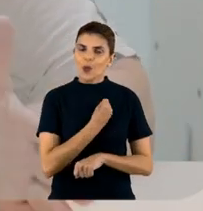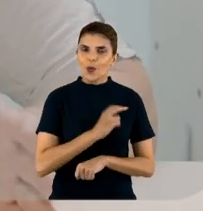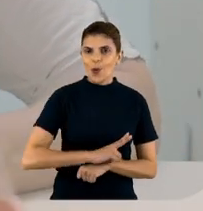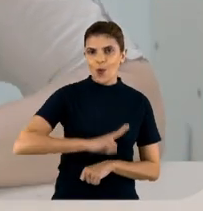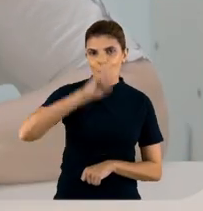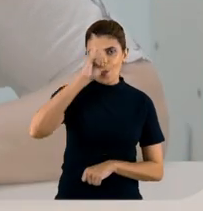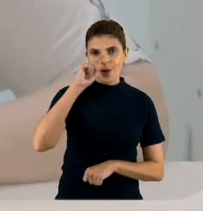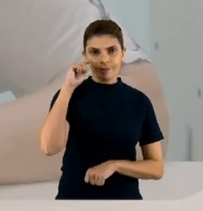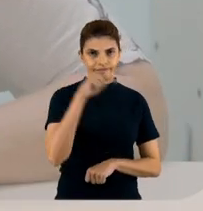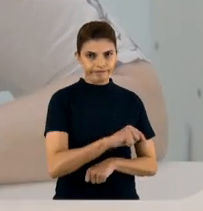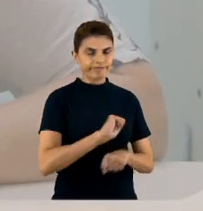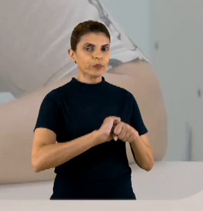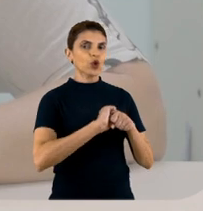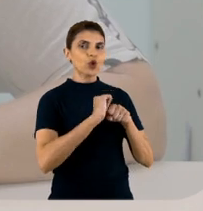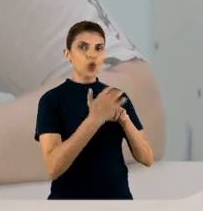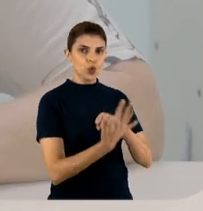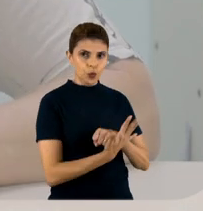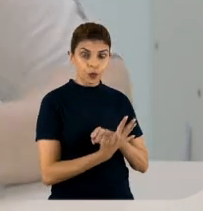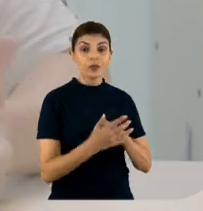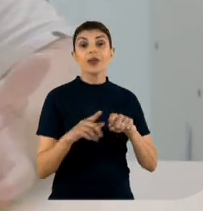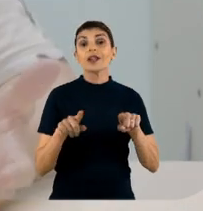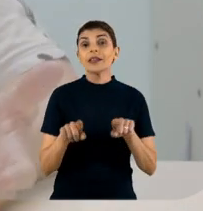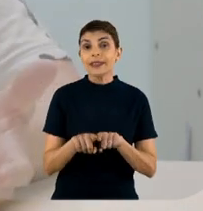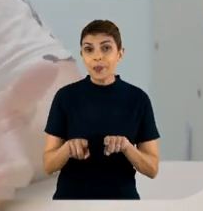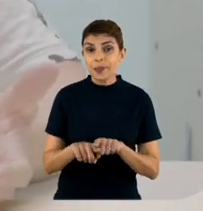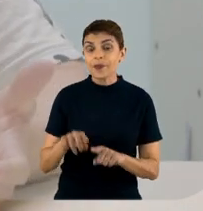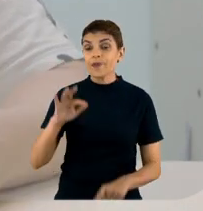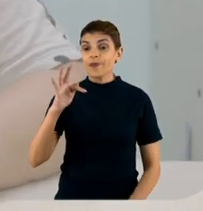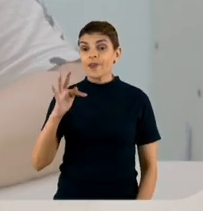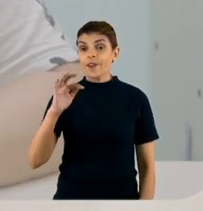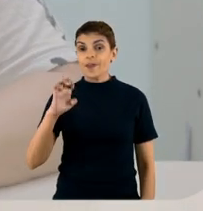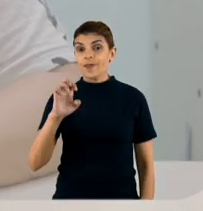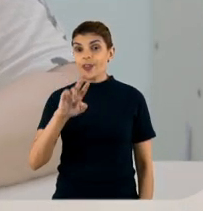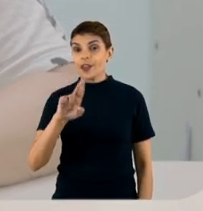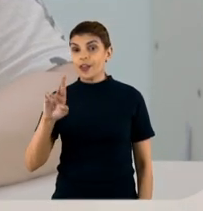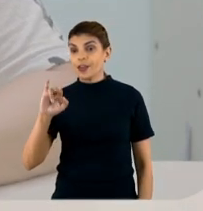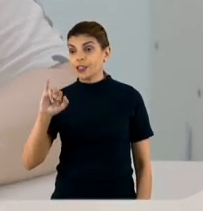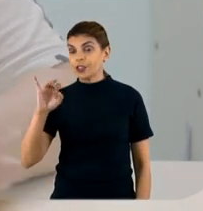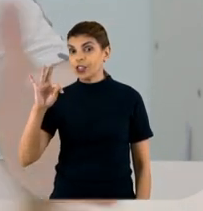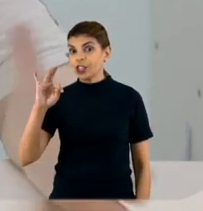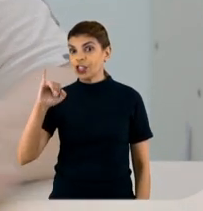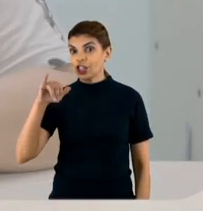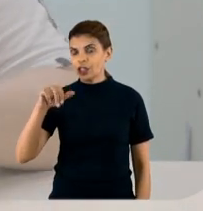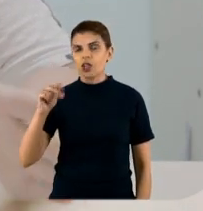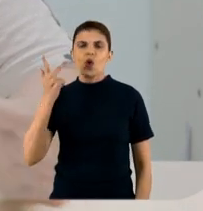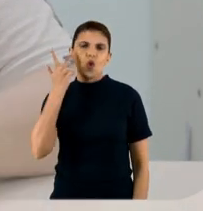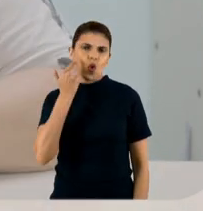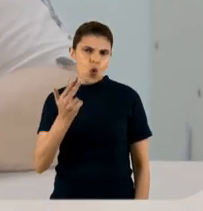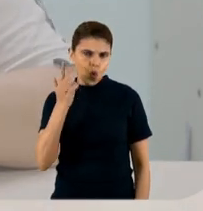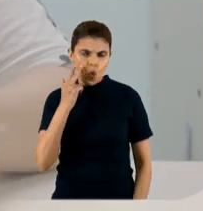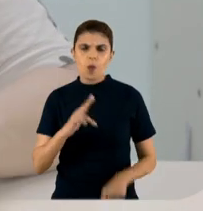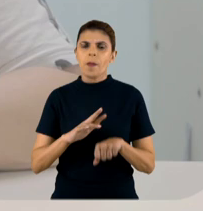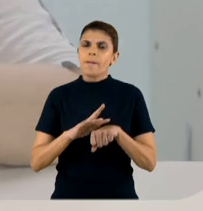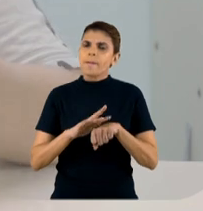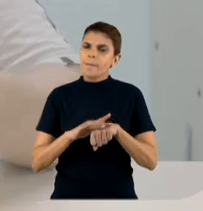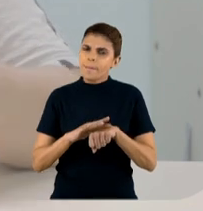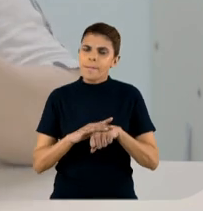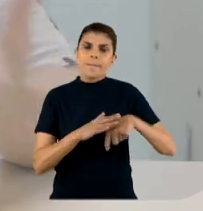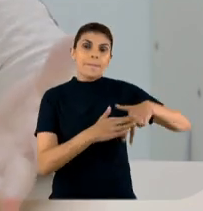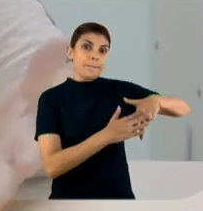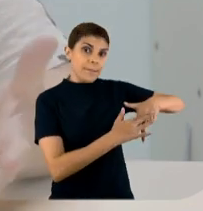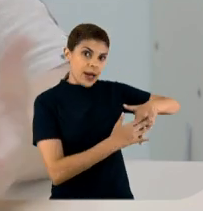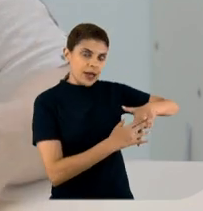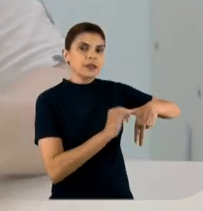aumentada nos casos mais graves de covid assim como a Ferritina que é um outro marcador de gravidade comum né pacientes mais